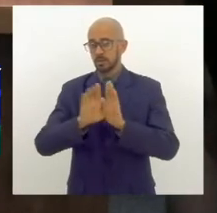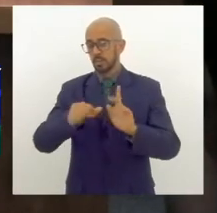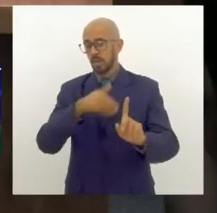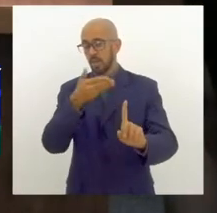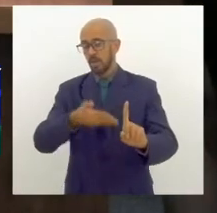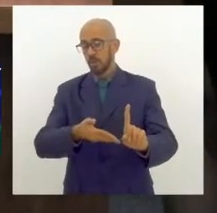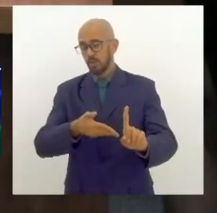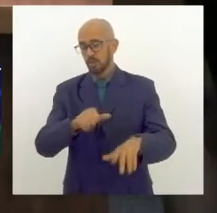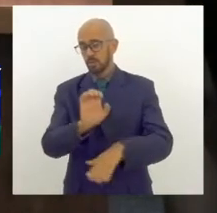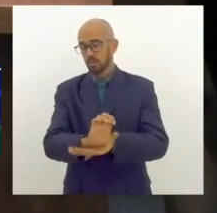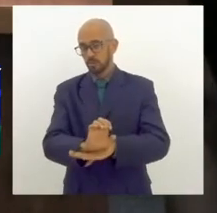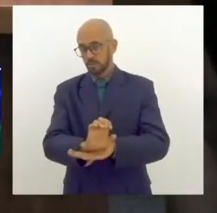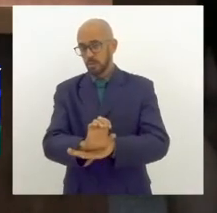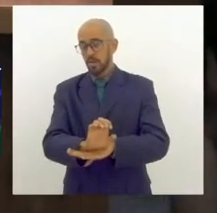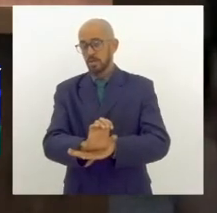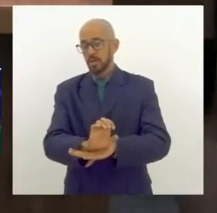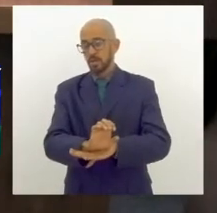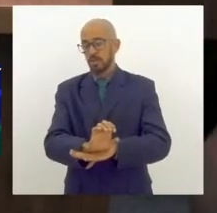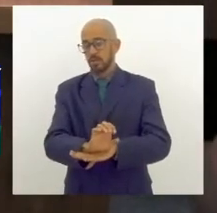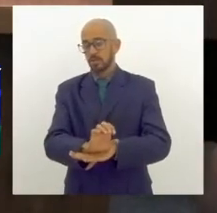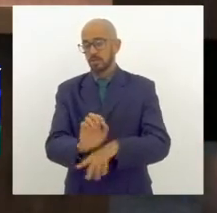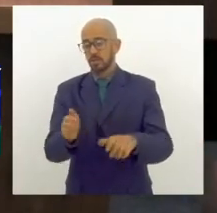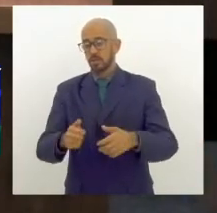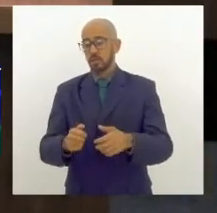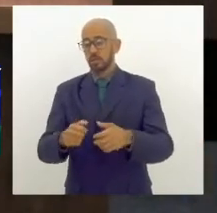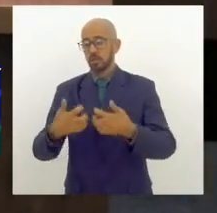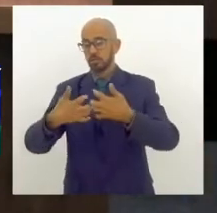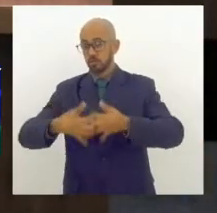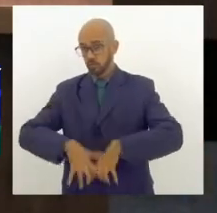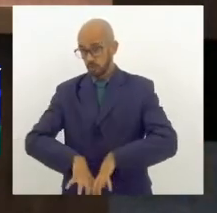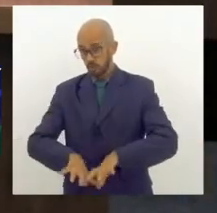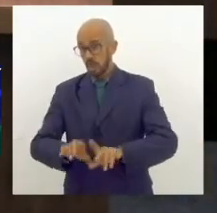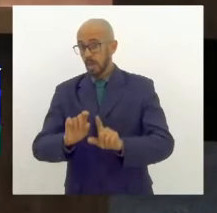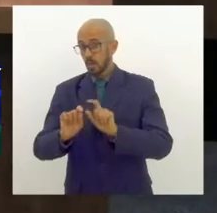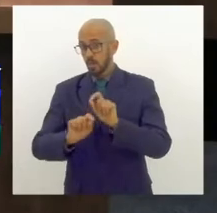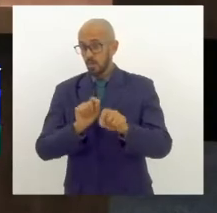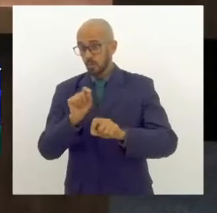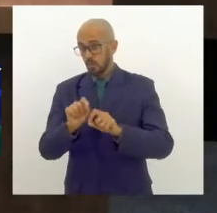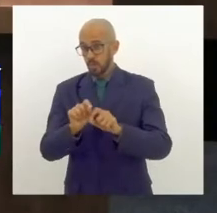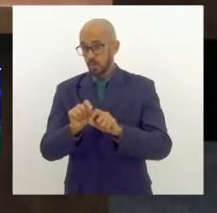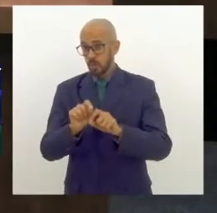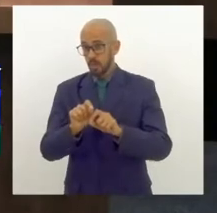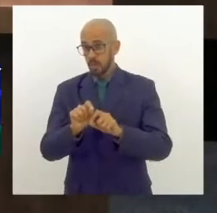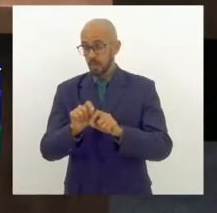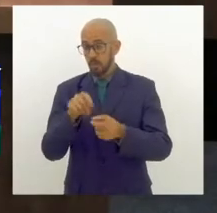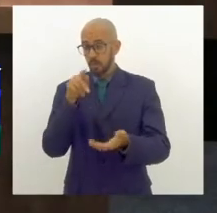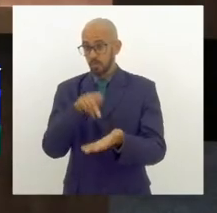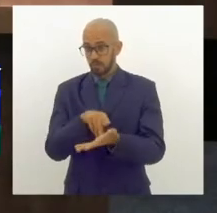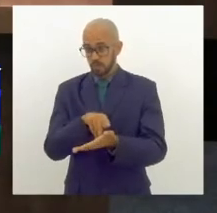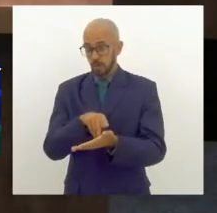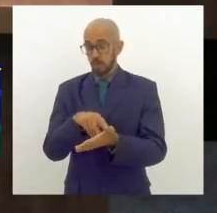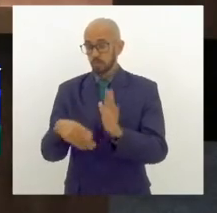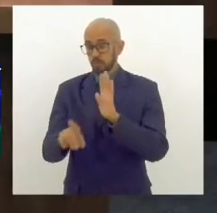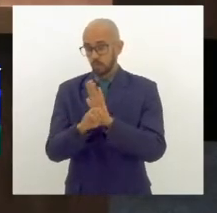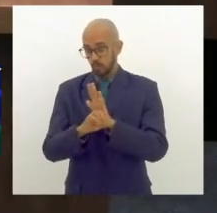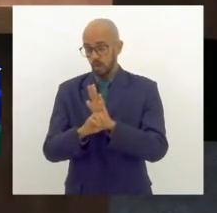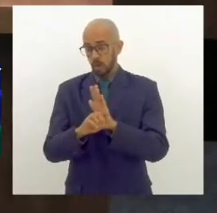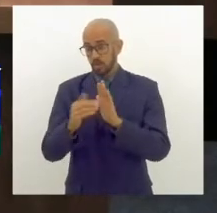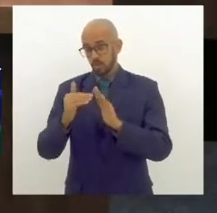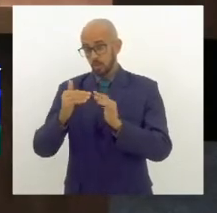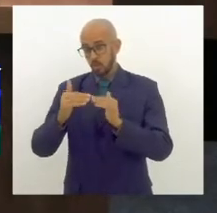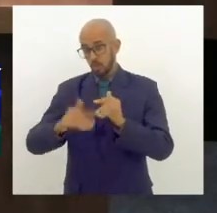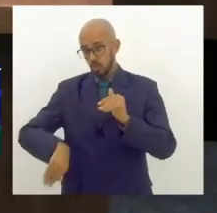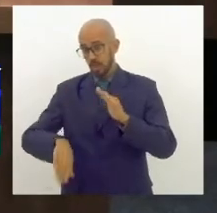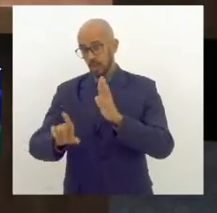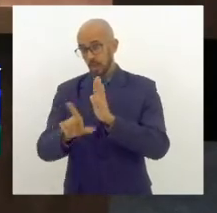do Estado operacionalizar o que tem oficialmente em termos de drogas ilícitas. E é